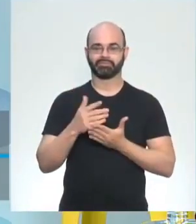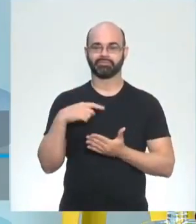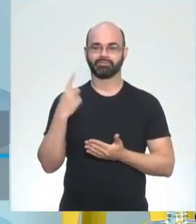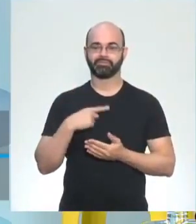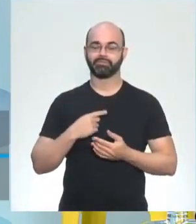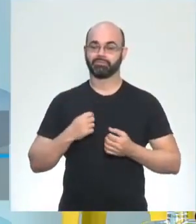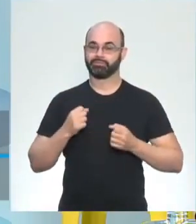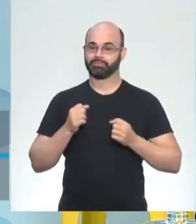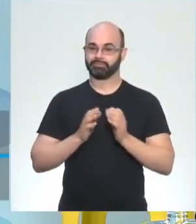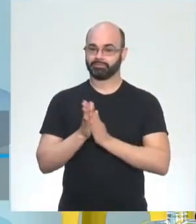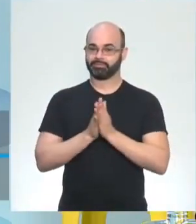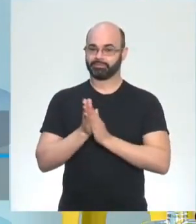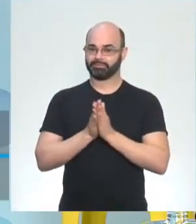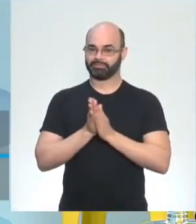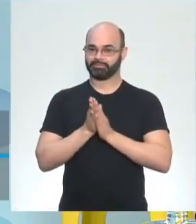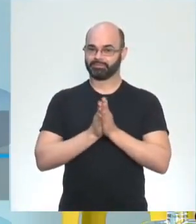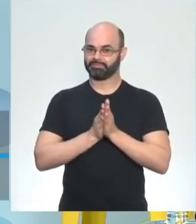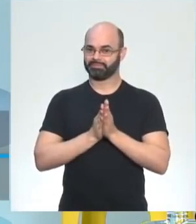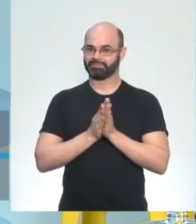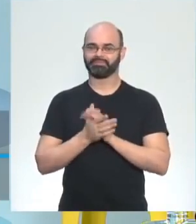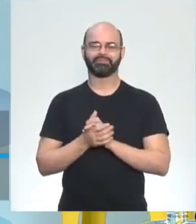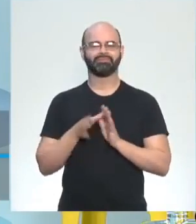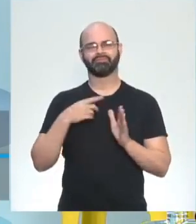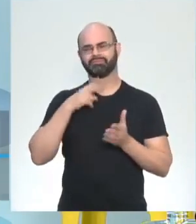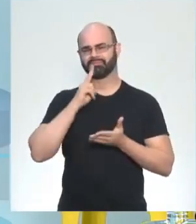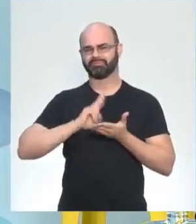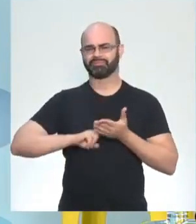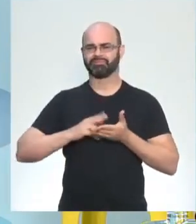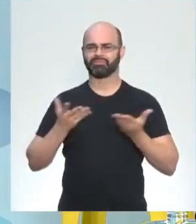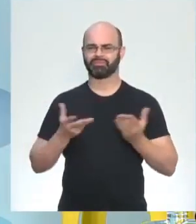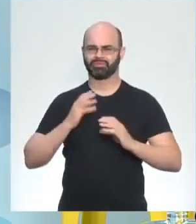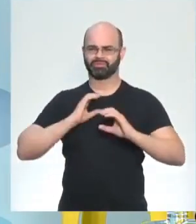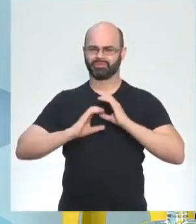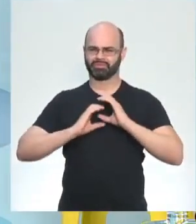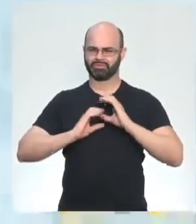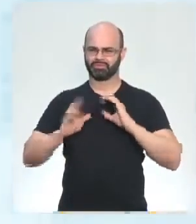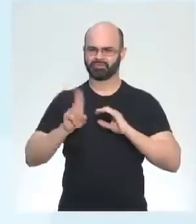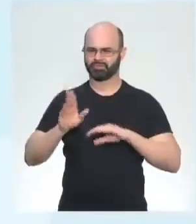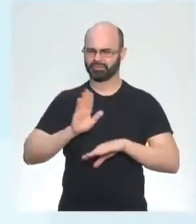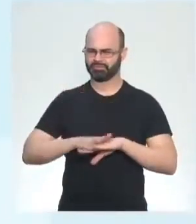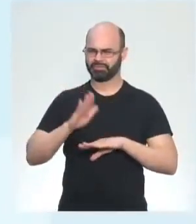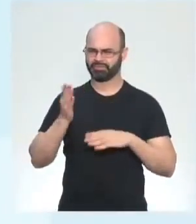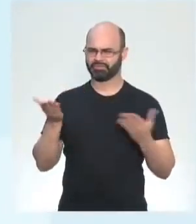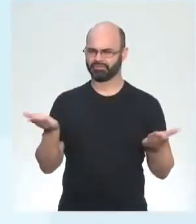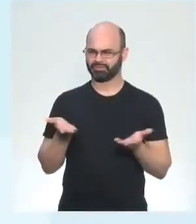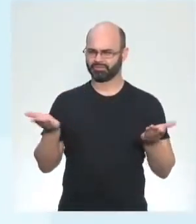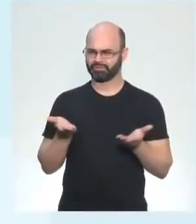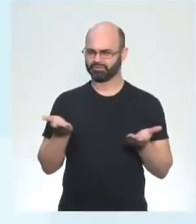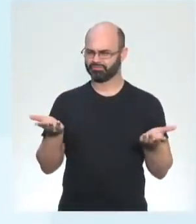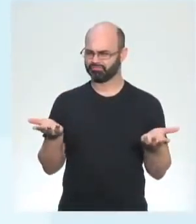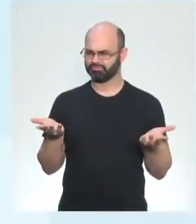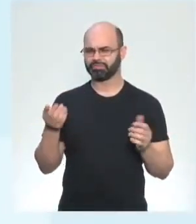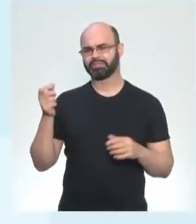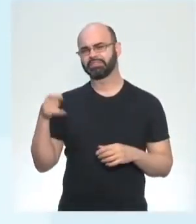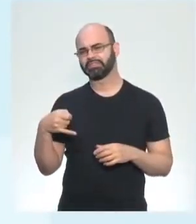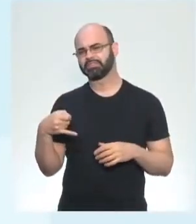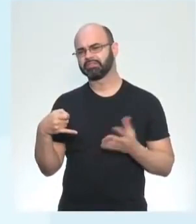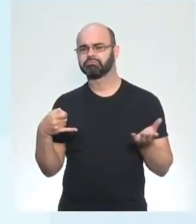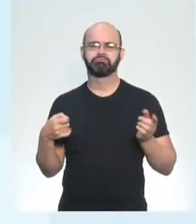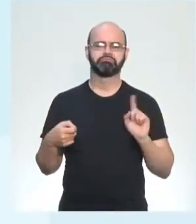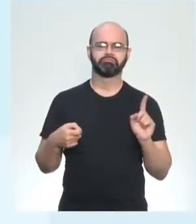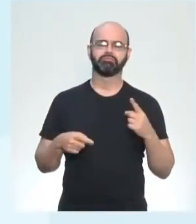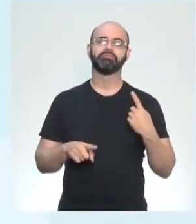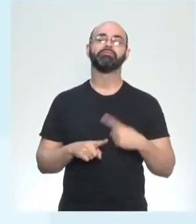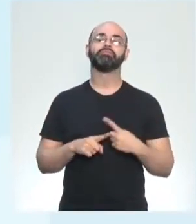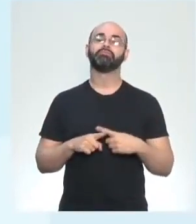Então, será que atualmente a carta é o meio de comunicação mais utilizado? Será? Se sim, por quê ou